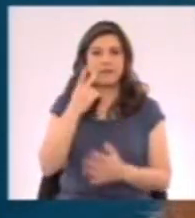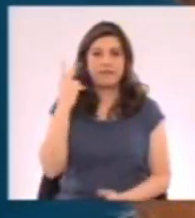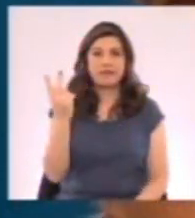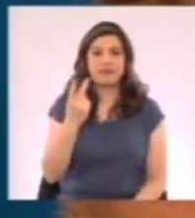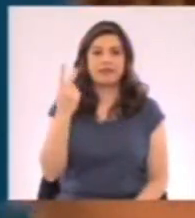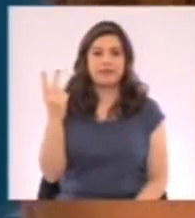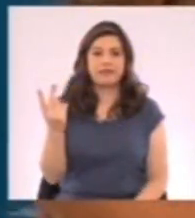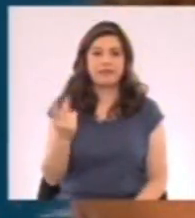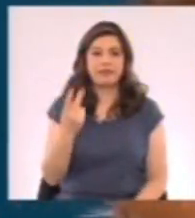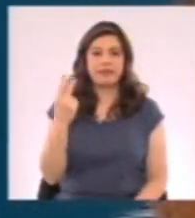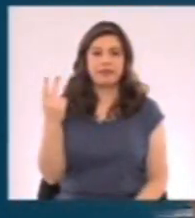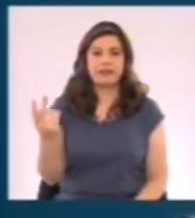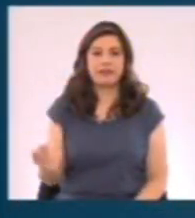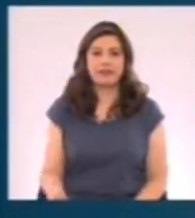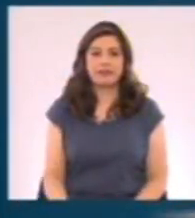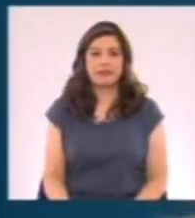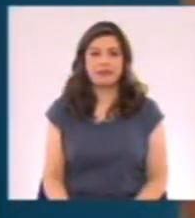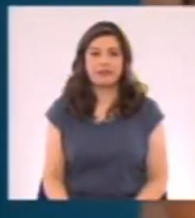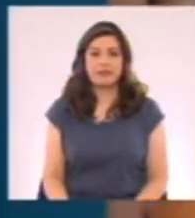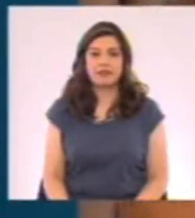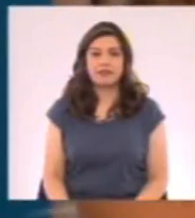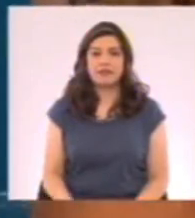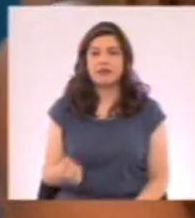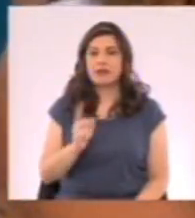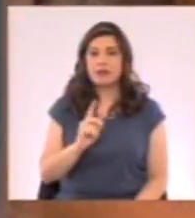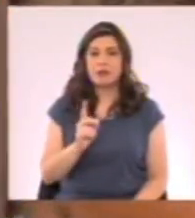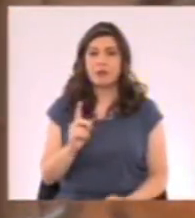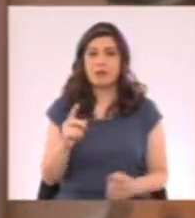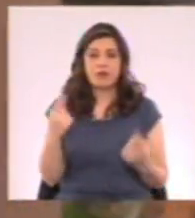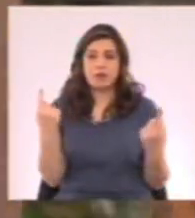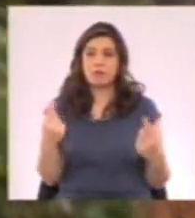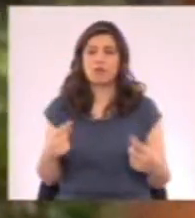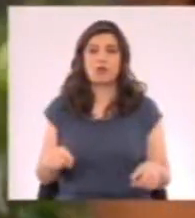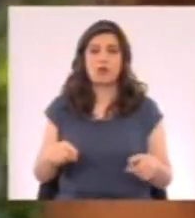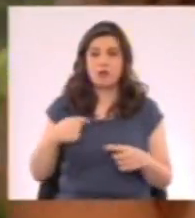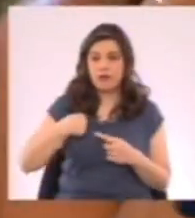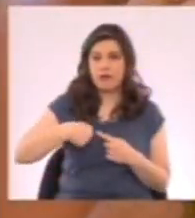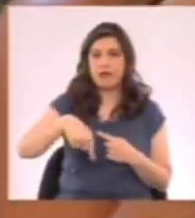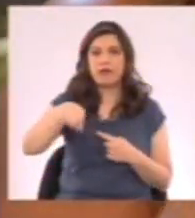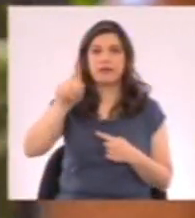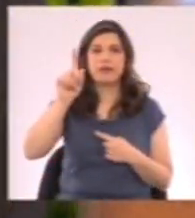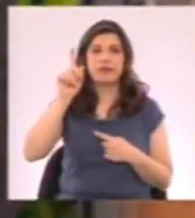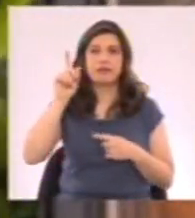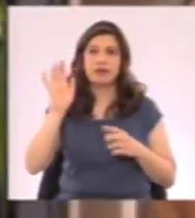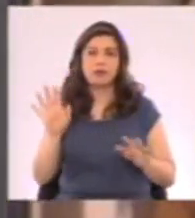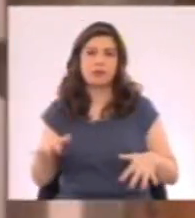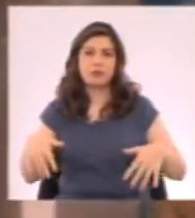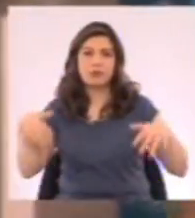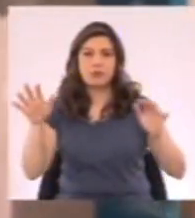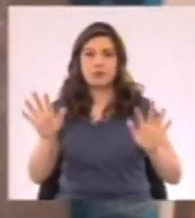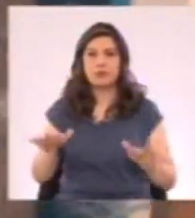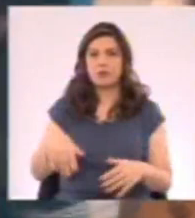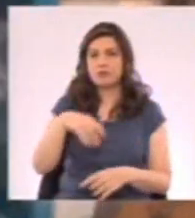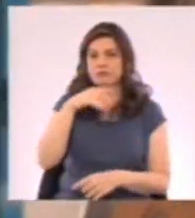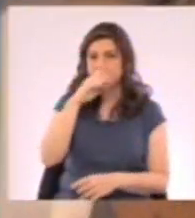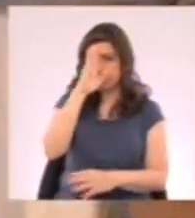Ver não basta ir, voar, seguir o